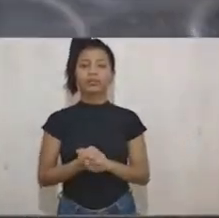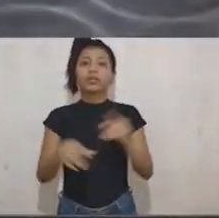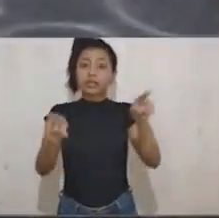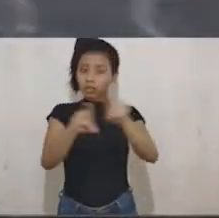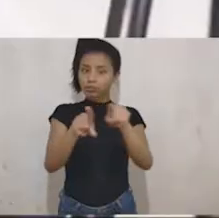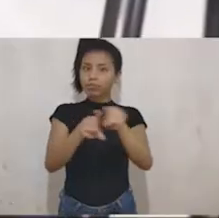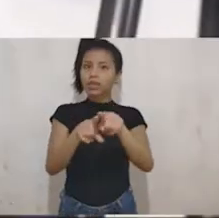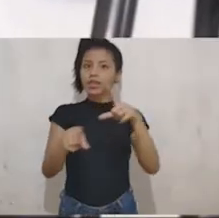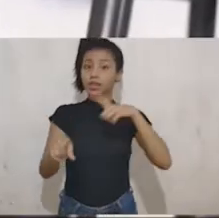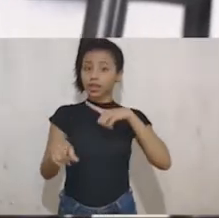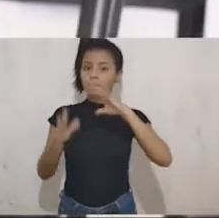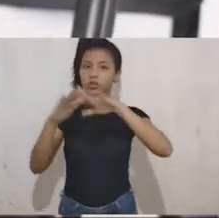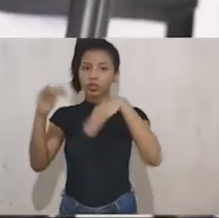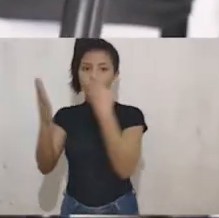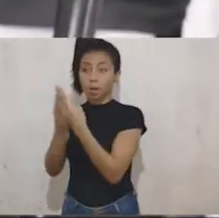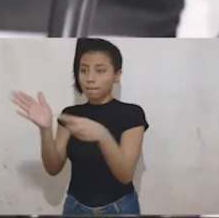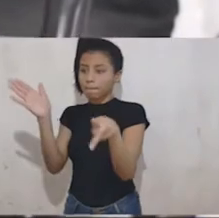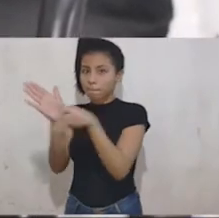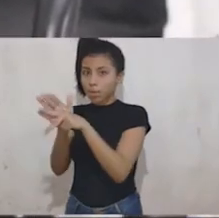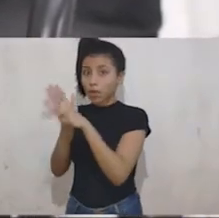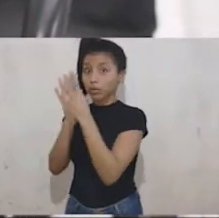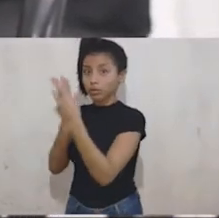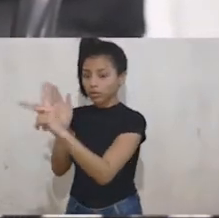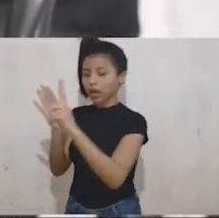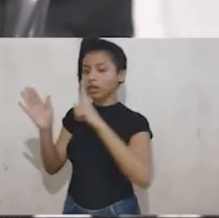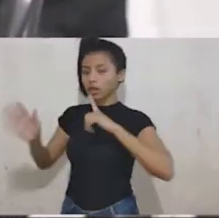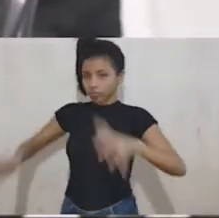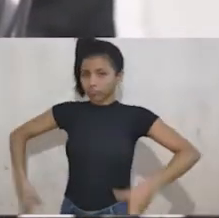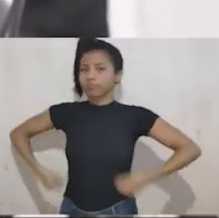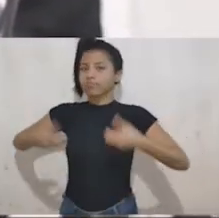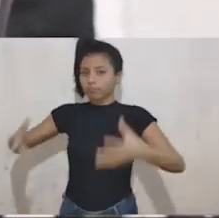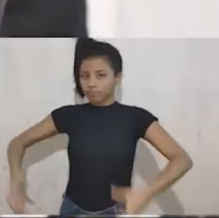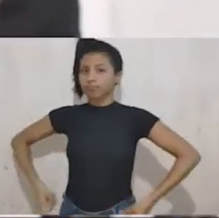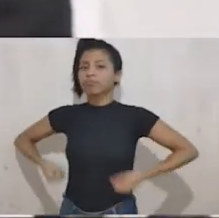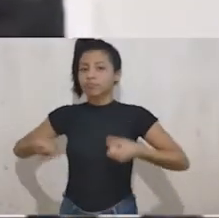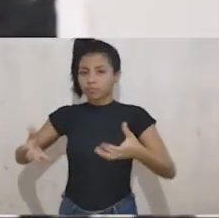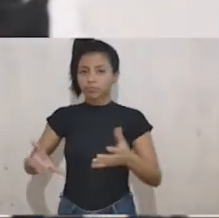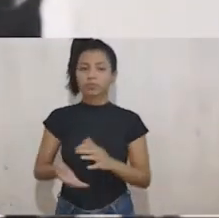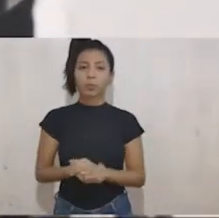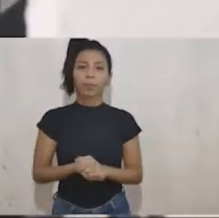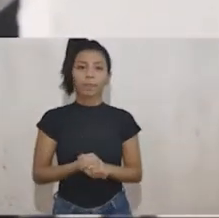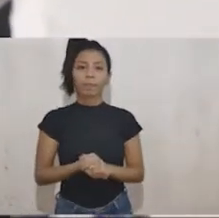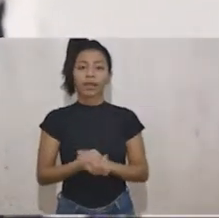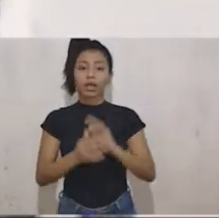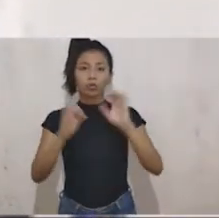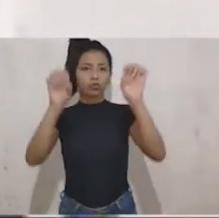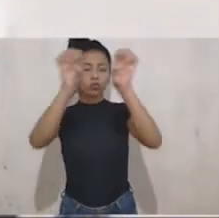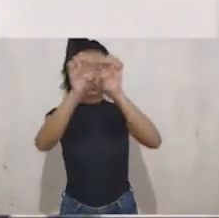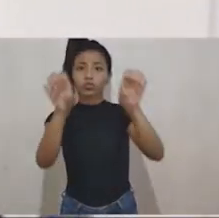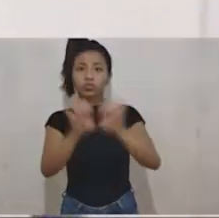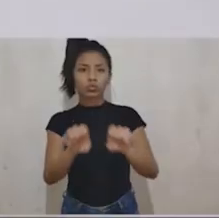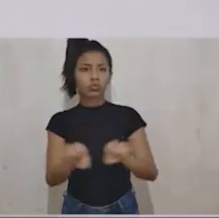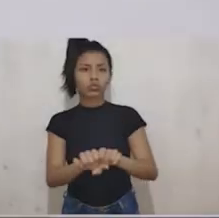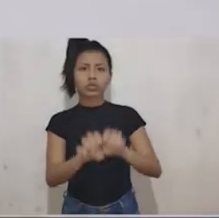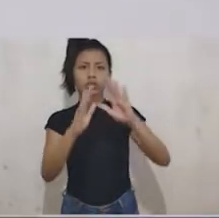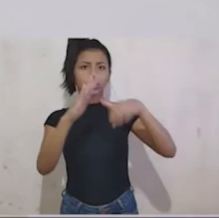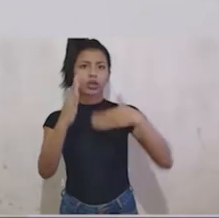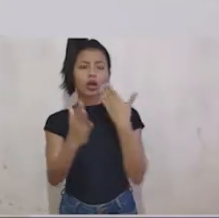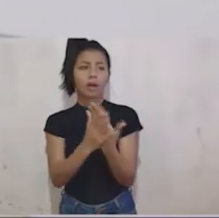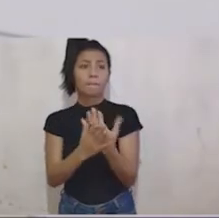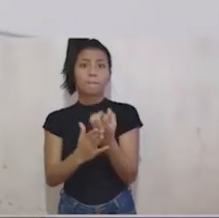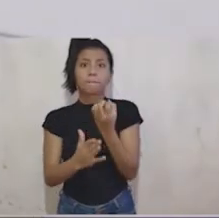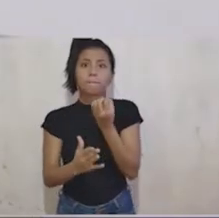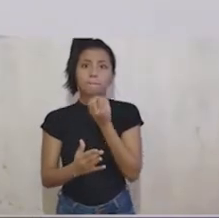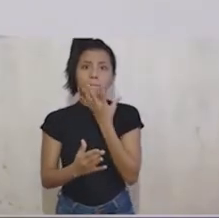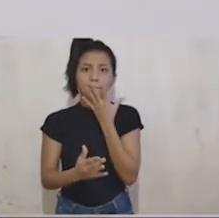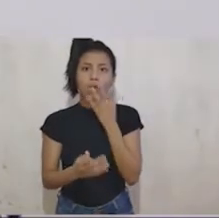também cadeira de roda para estar fazendo esse tipo de locomoção com esses alunos, as estruturas são todas adequadas com as